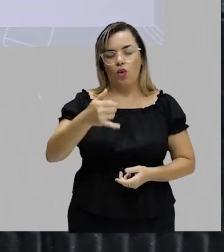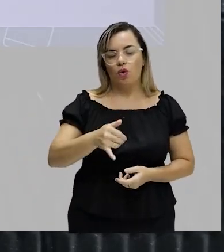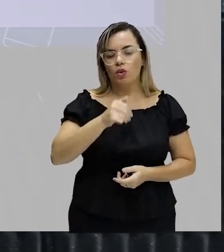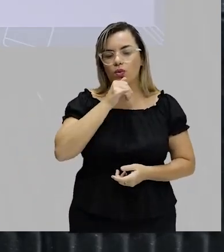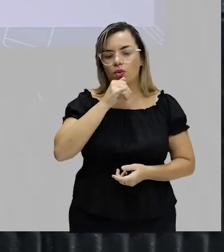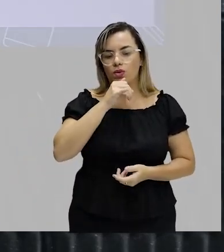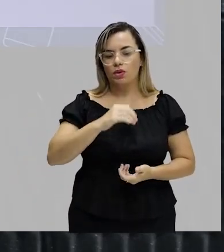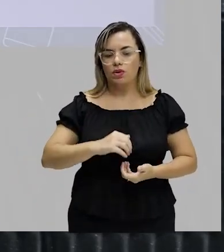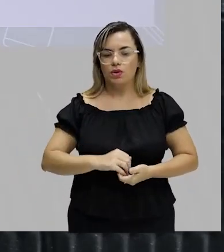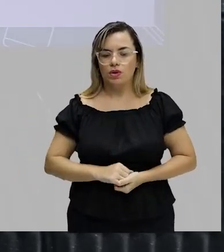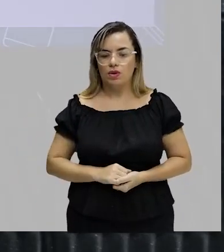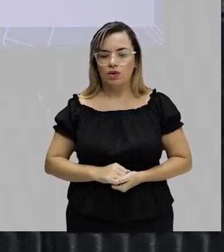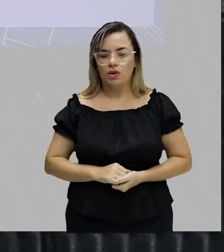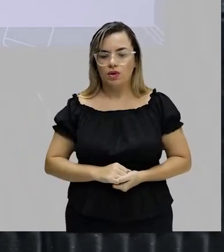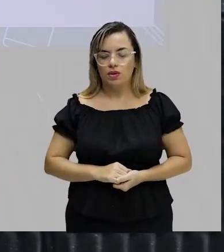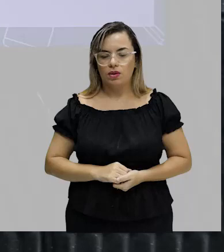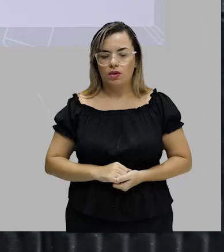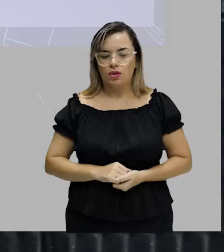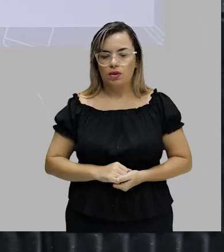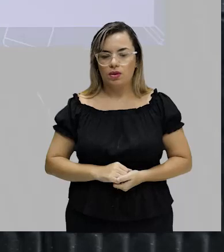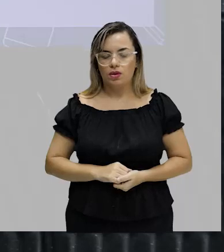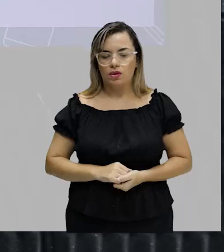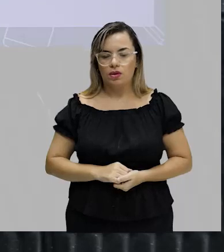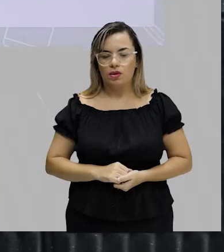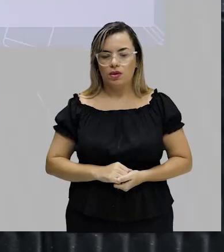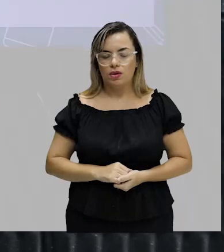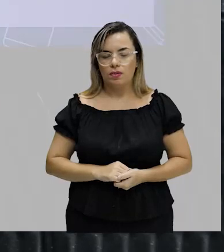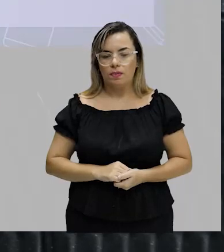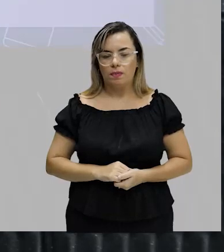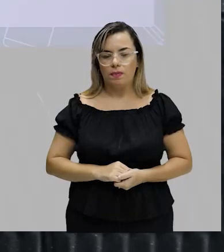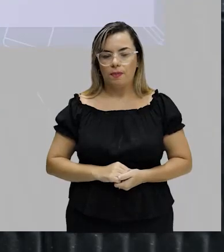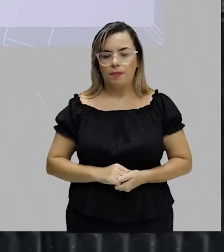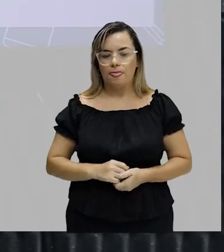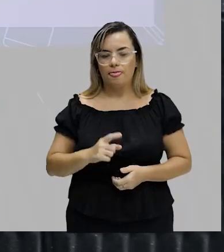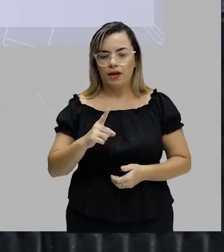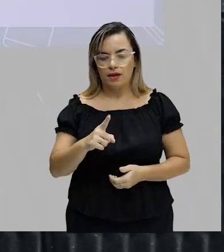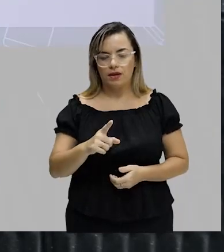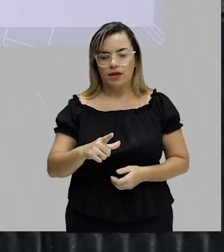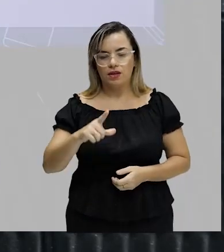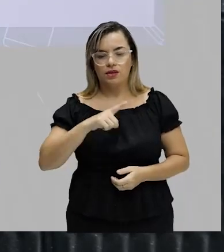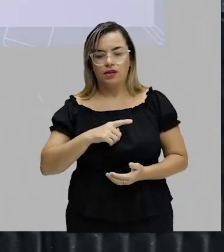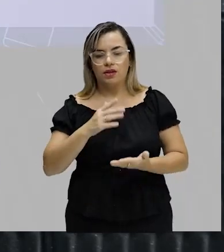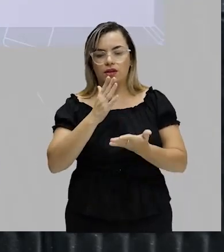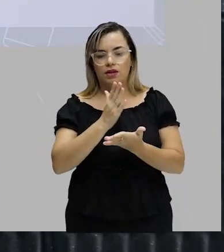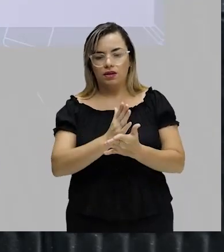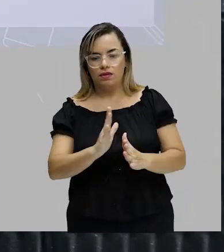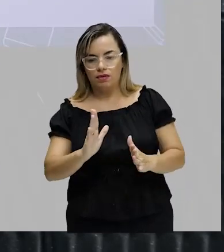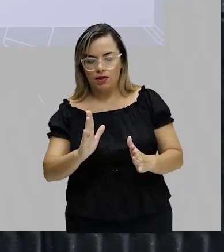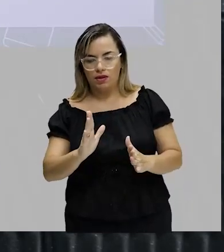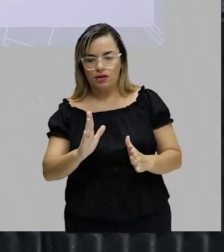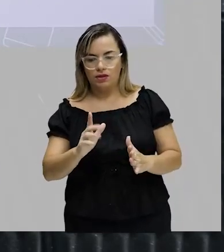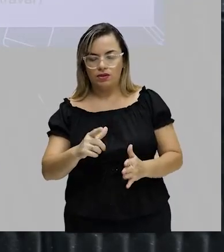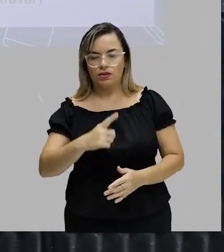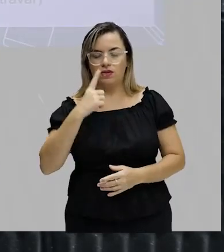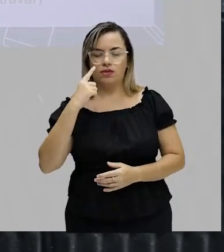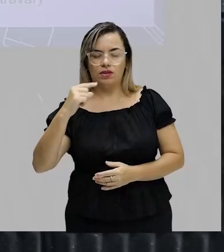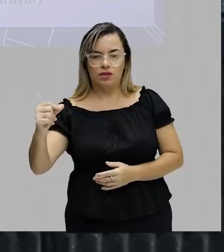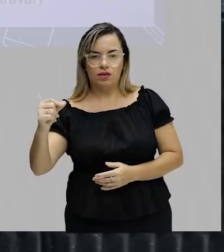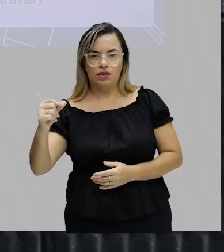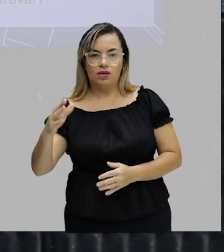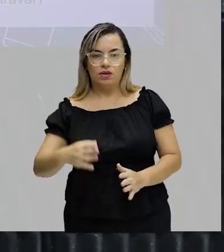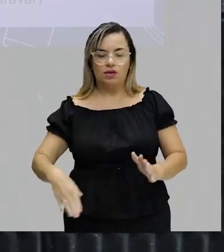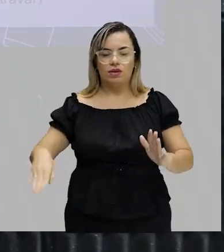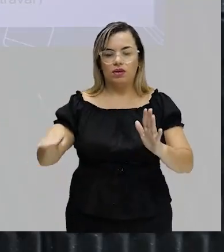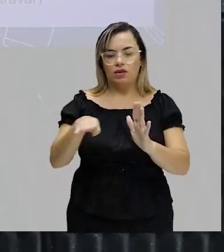had just left by the time he arrived. Ela tinha acabado de sair quando ele chegou. Tá? Uma